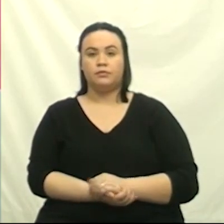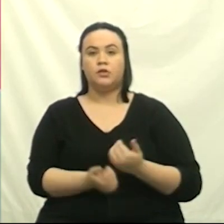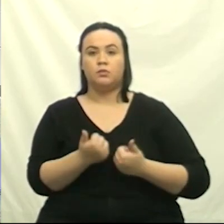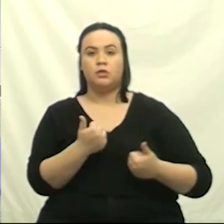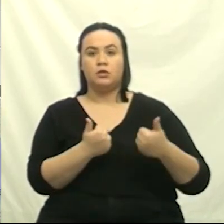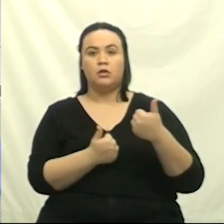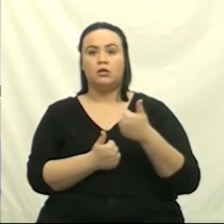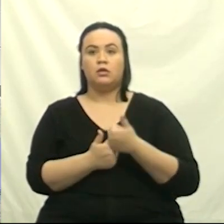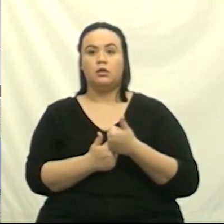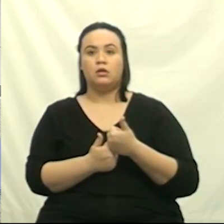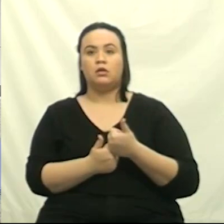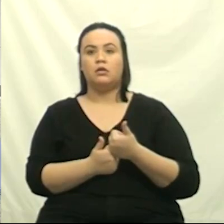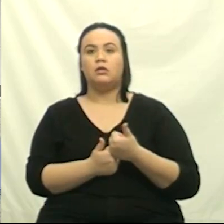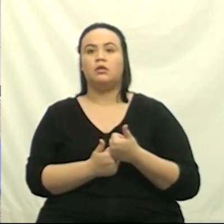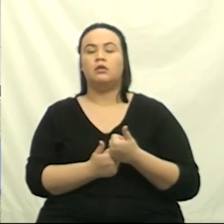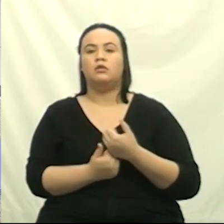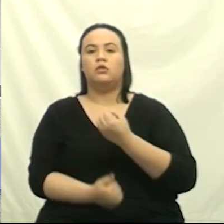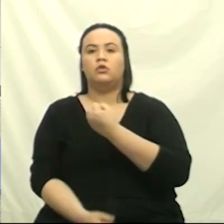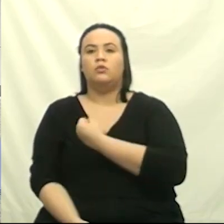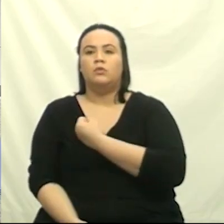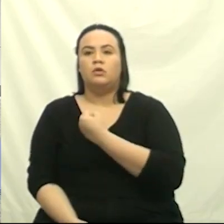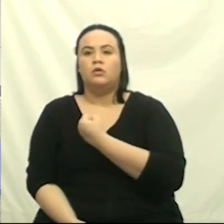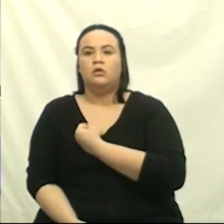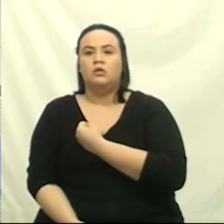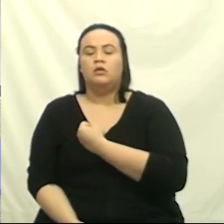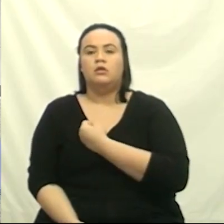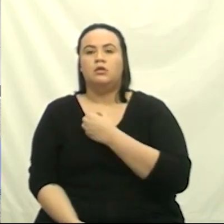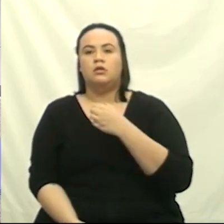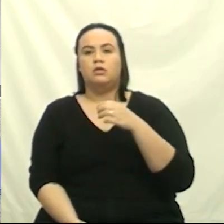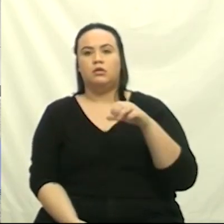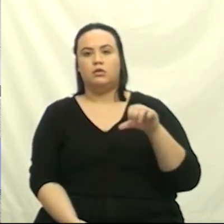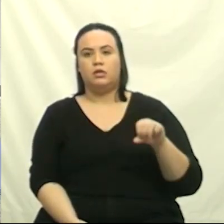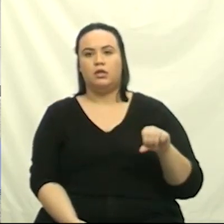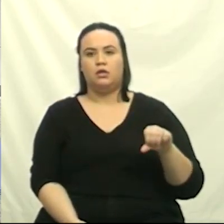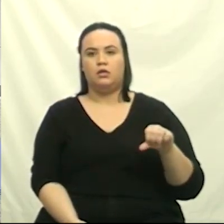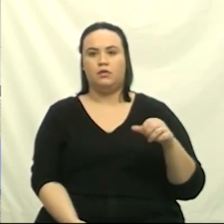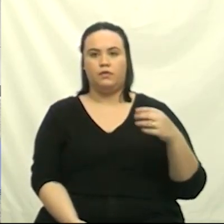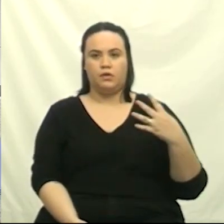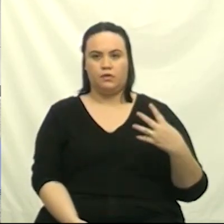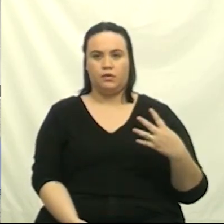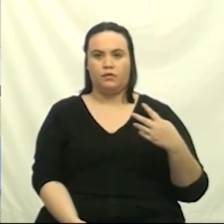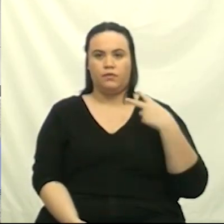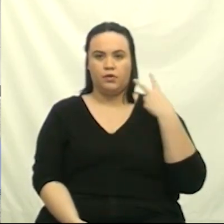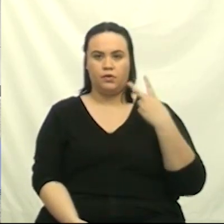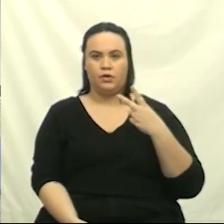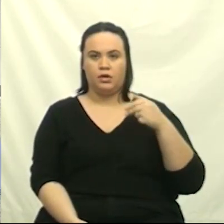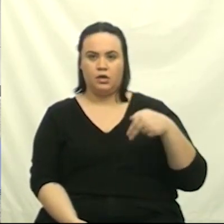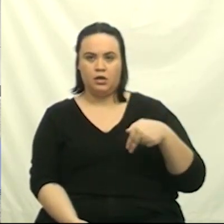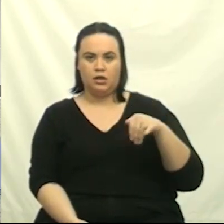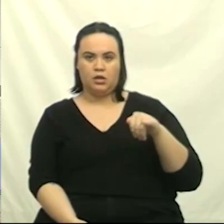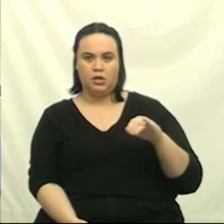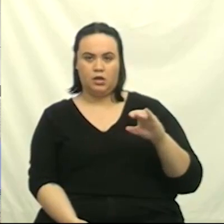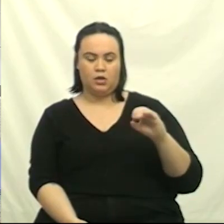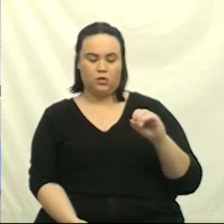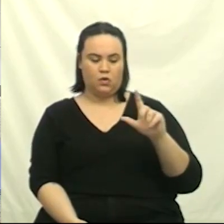global do projeto 094 continua em discussão com a palavra o vereador Nicola Martins